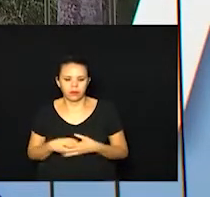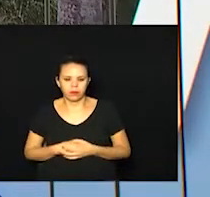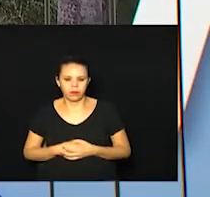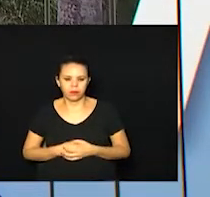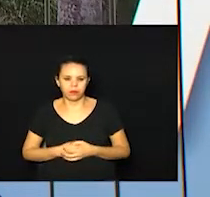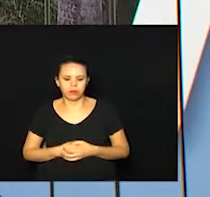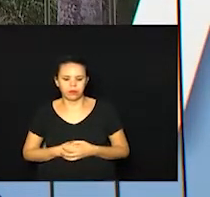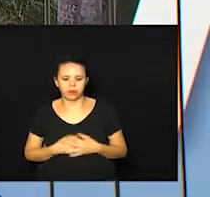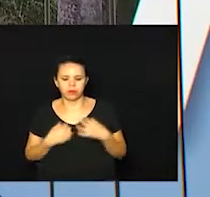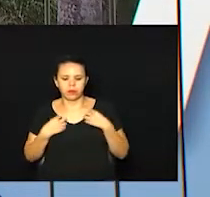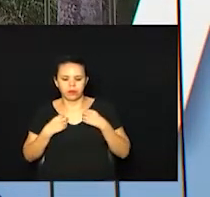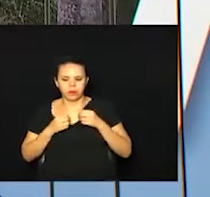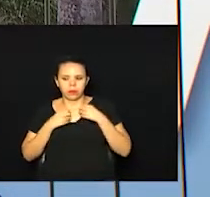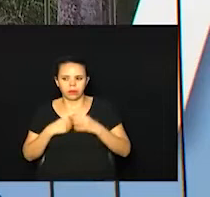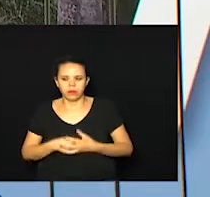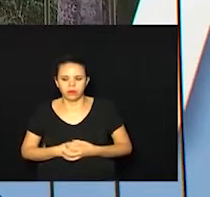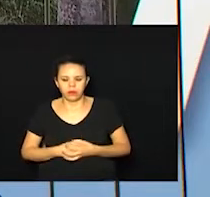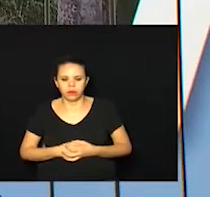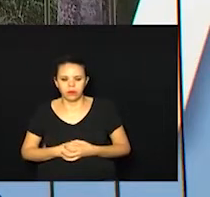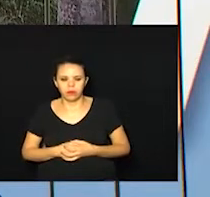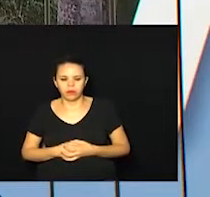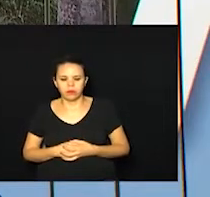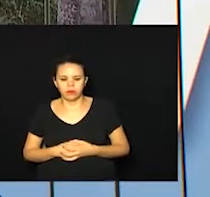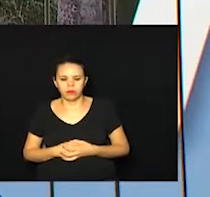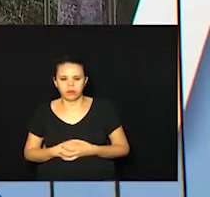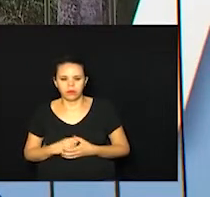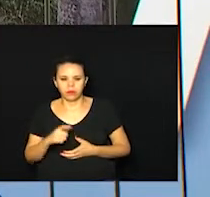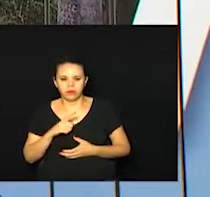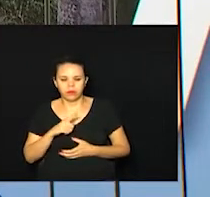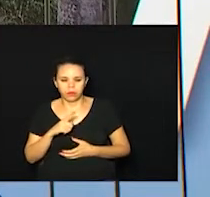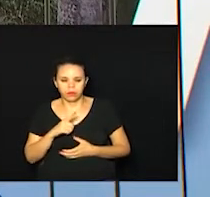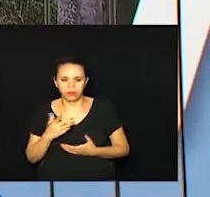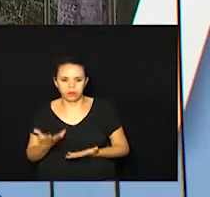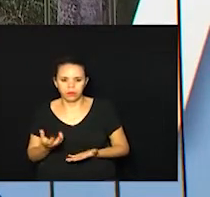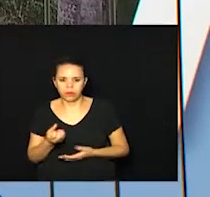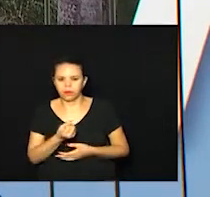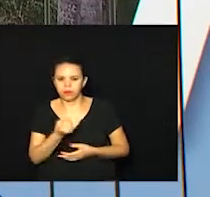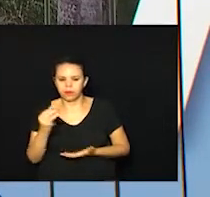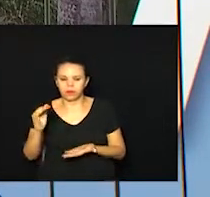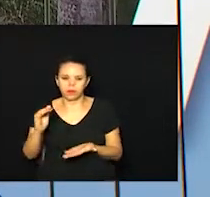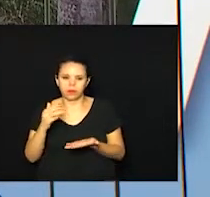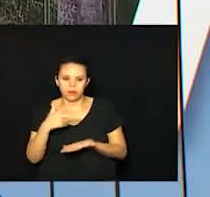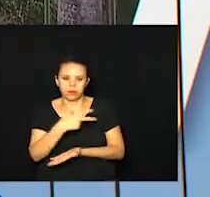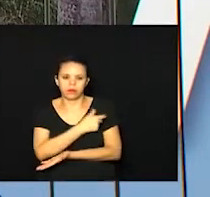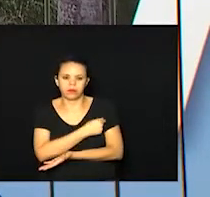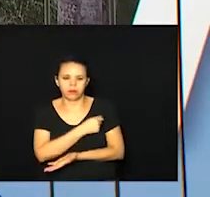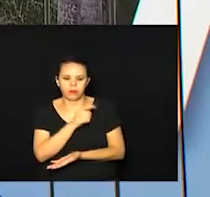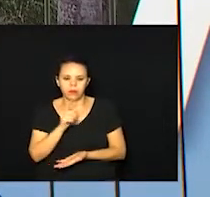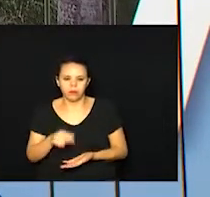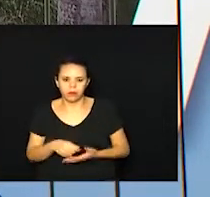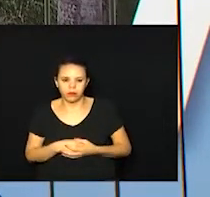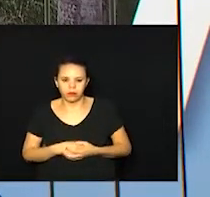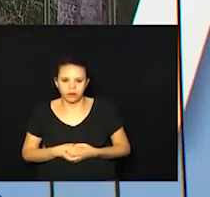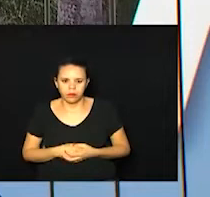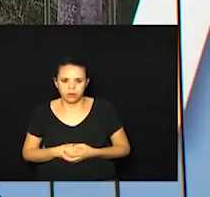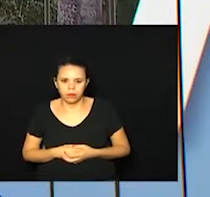enfim. E assim que nós tivemos à disposição as doses, né,